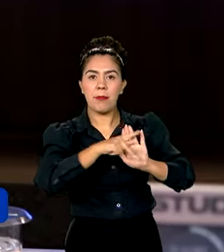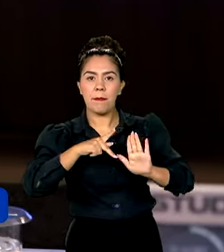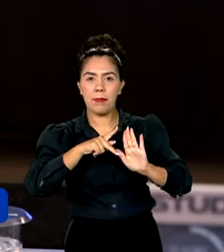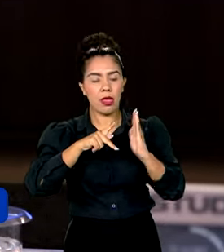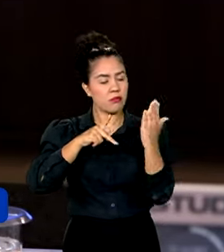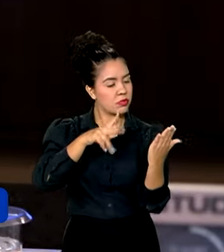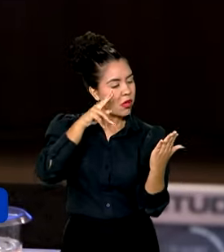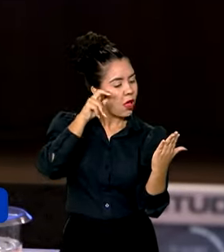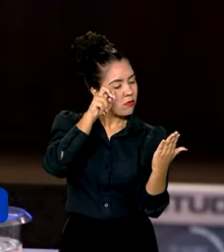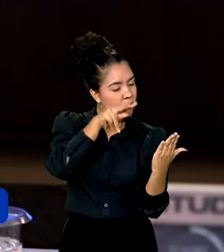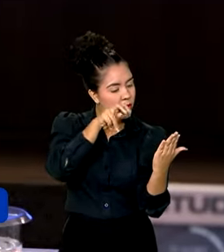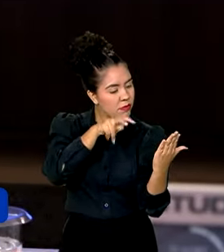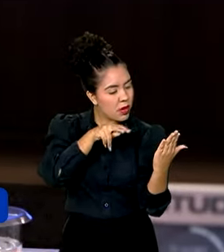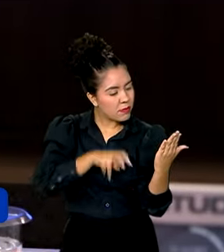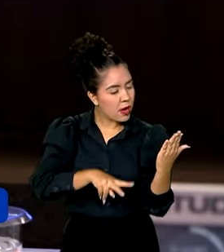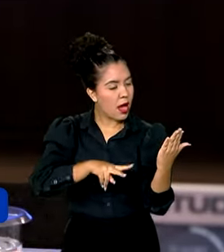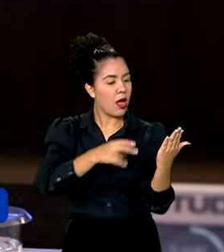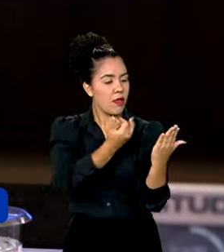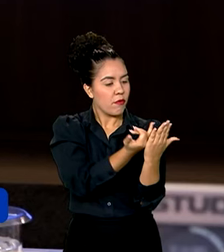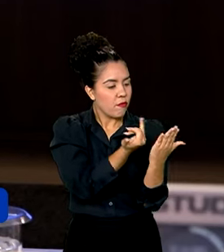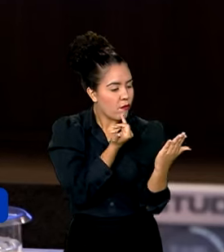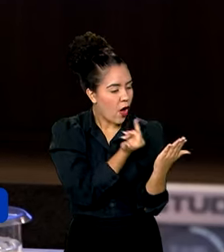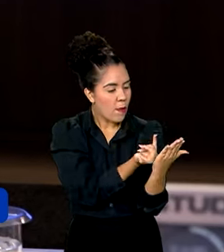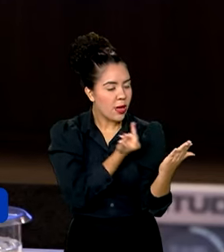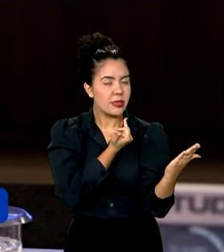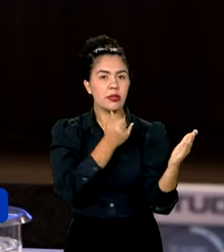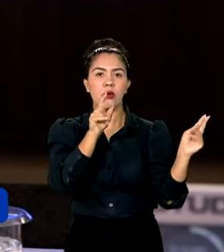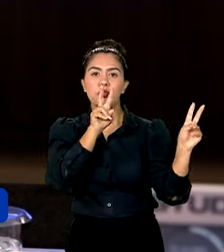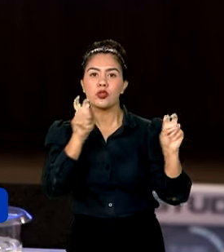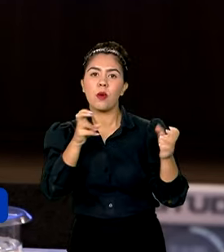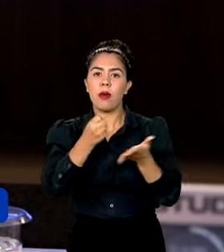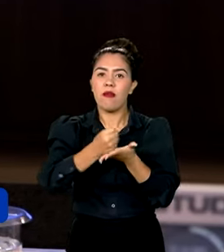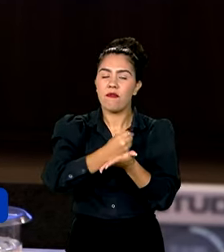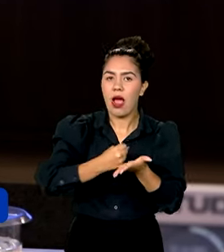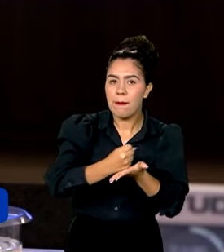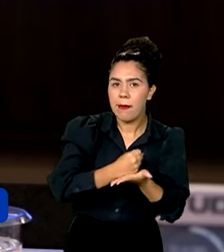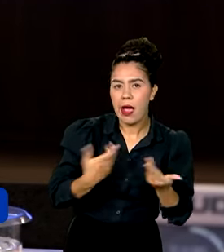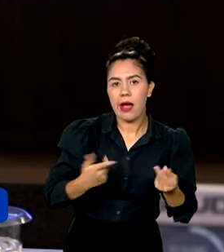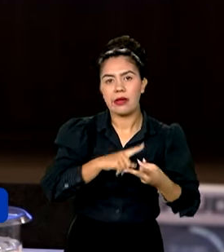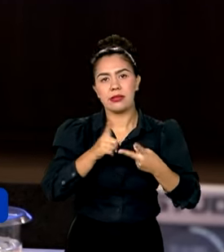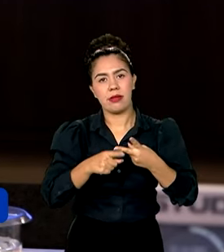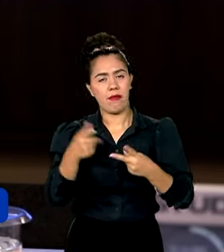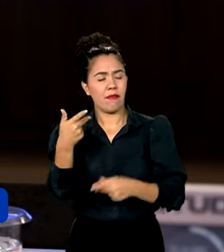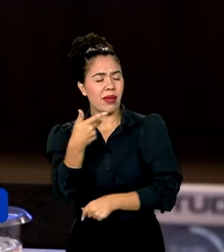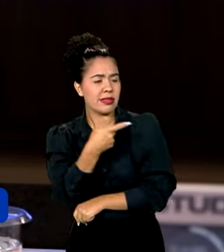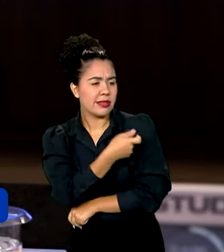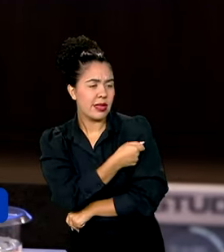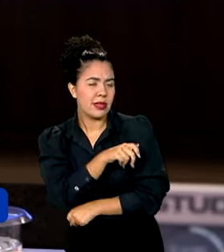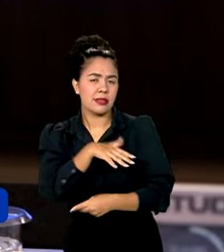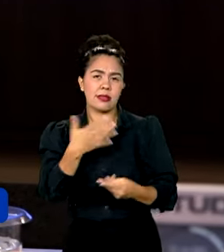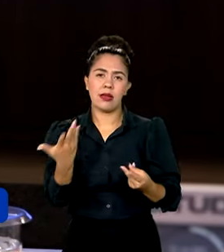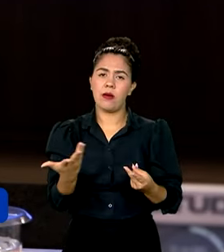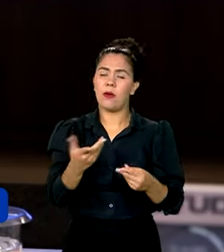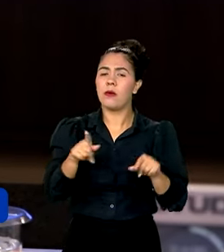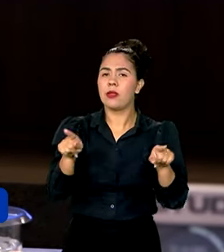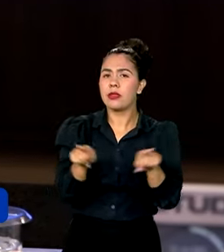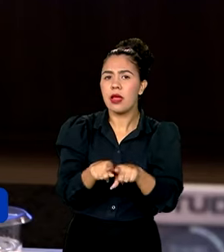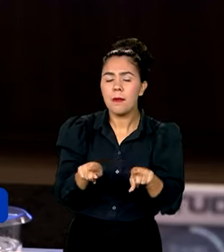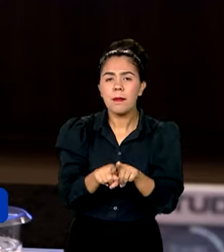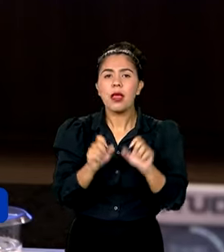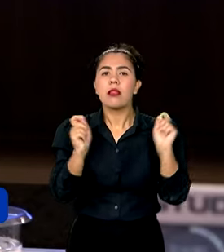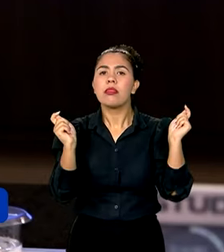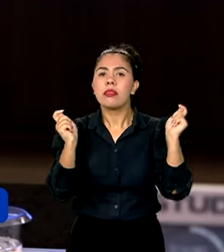atualizado sobre Farmácia Popular que nós falamos aqui sobre a vacinação eh possa também